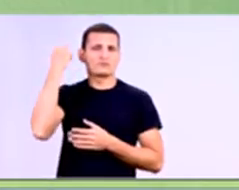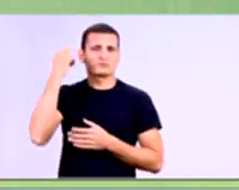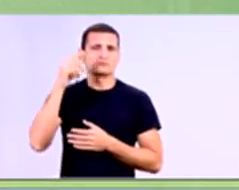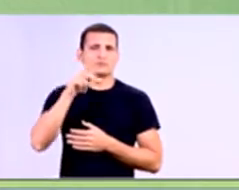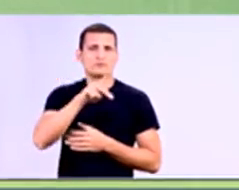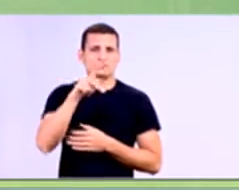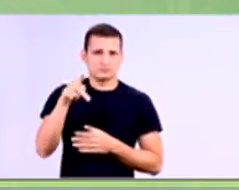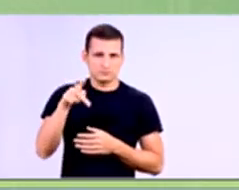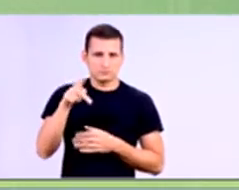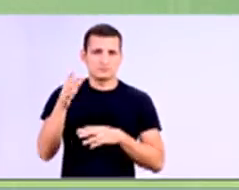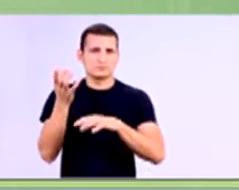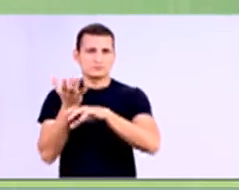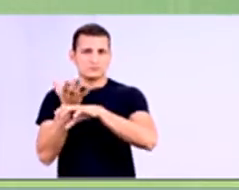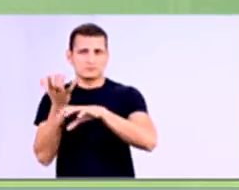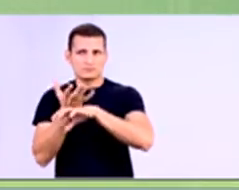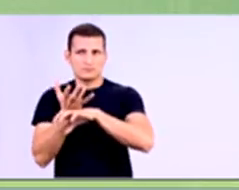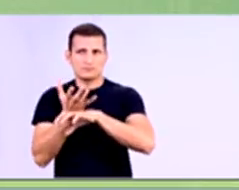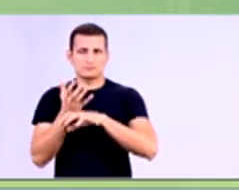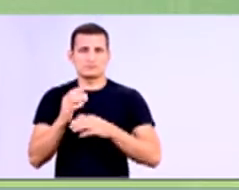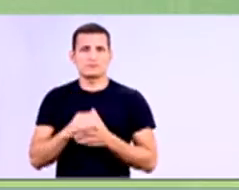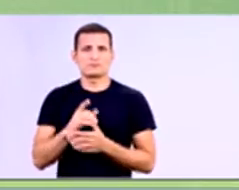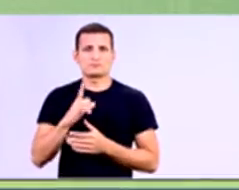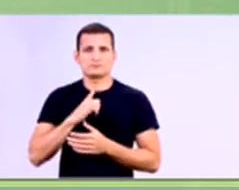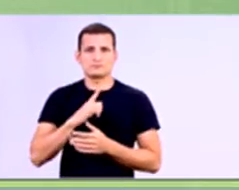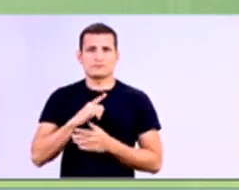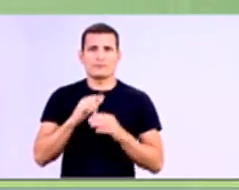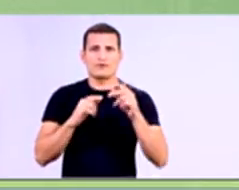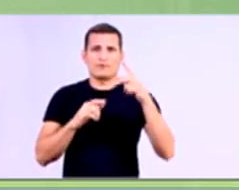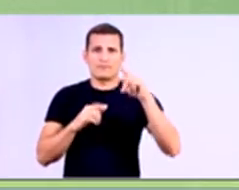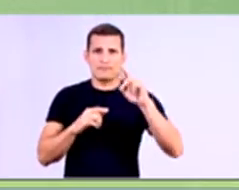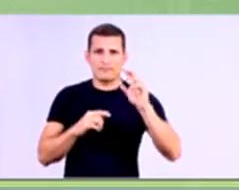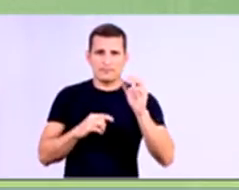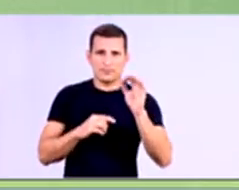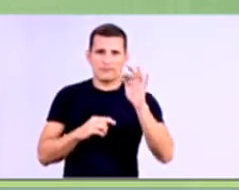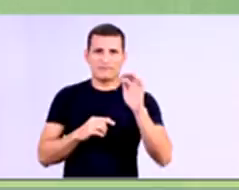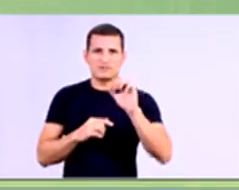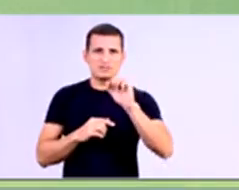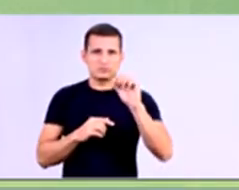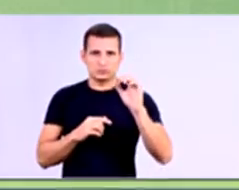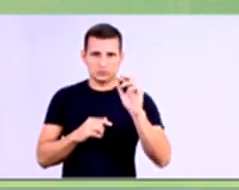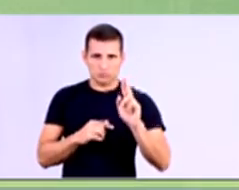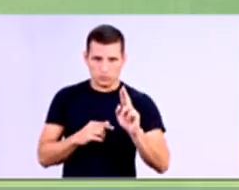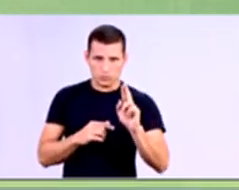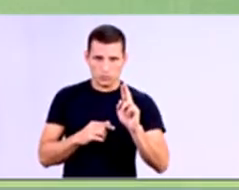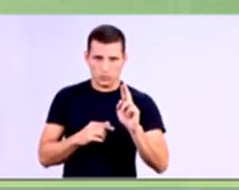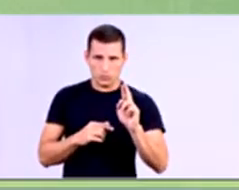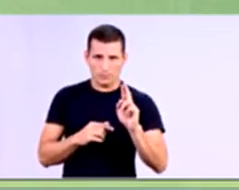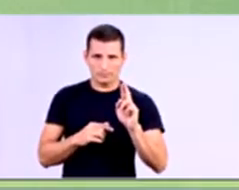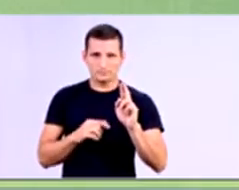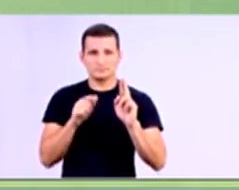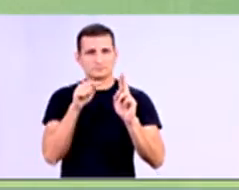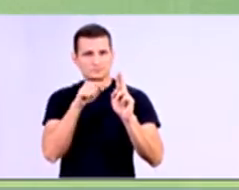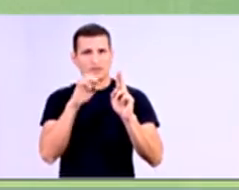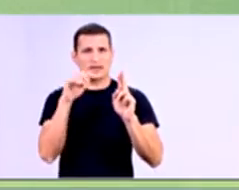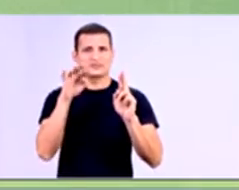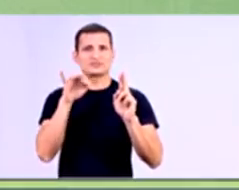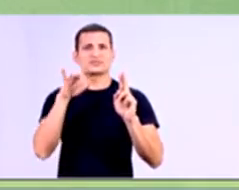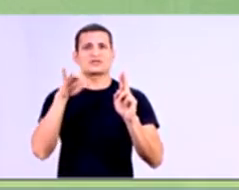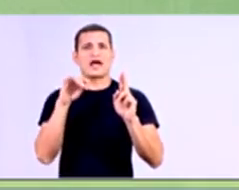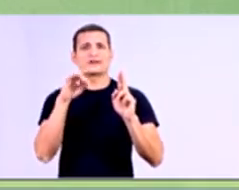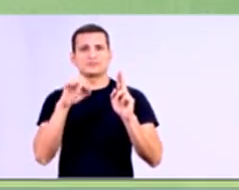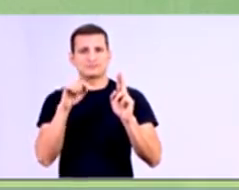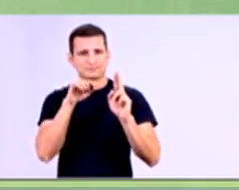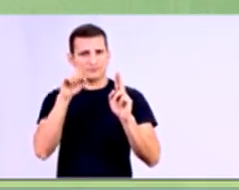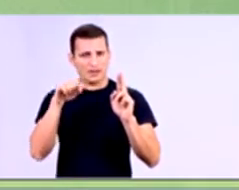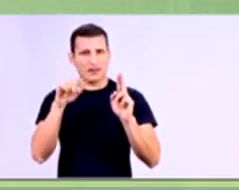professor e disciplina. Nós temos a entidade professor, que fatalmente vai passar a ser uma classe, porque